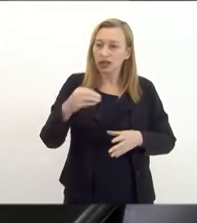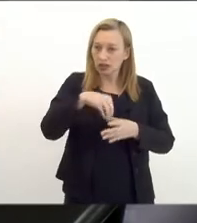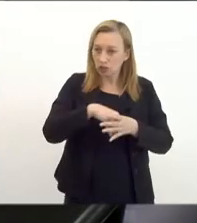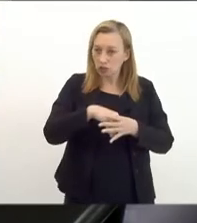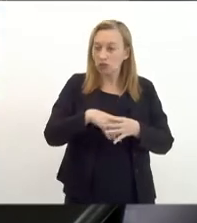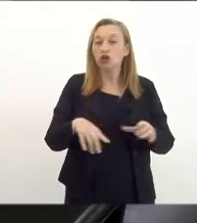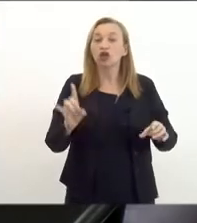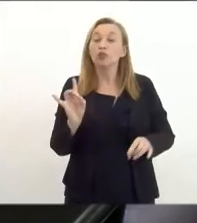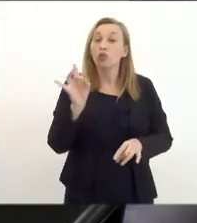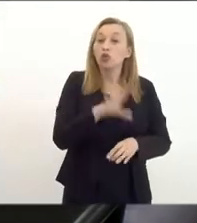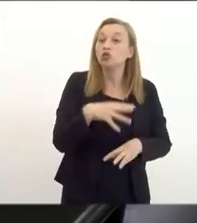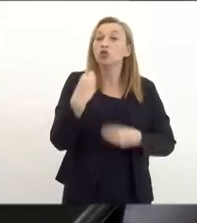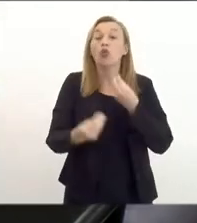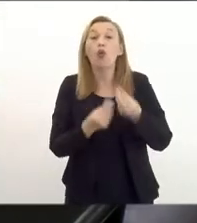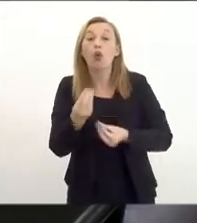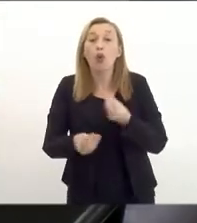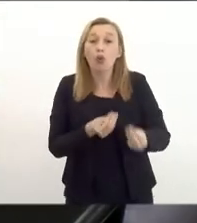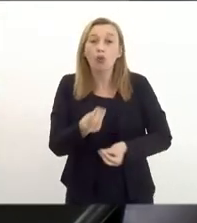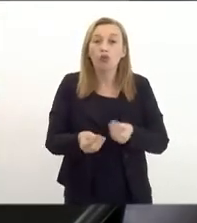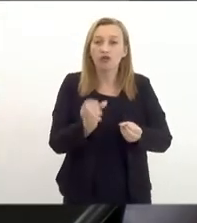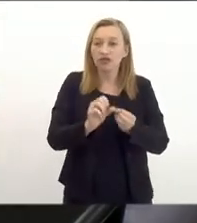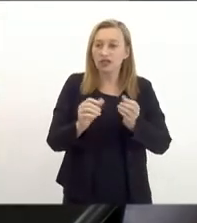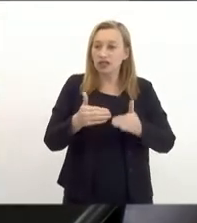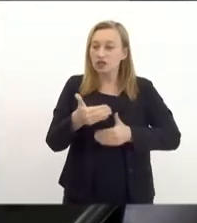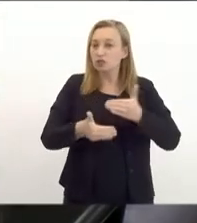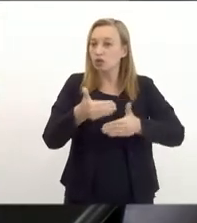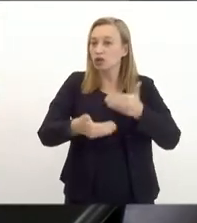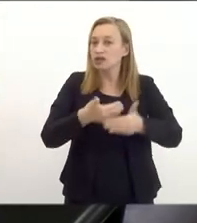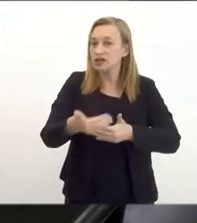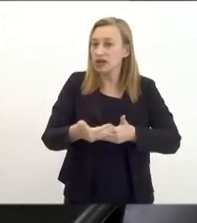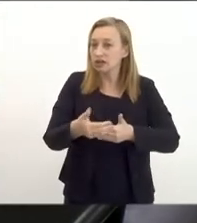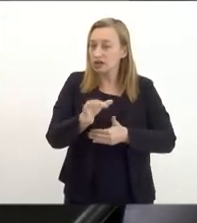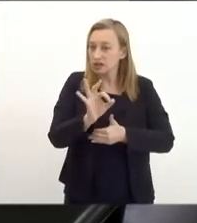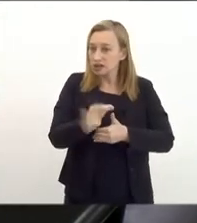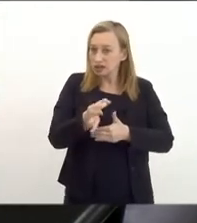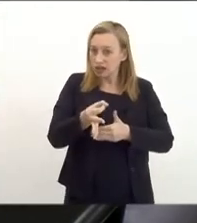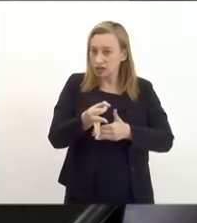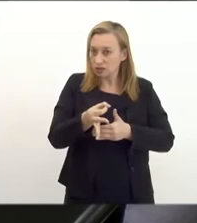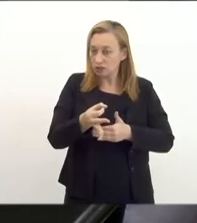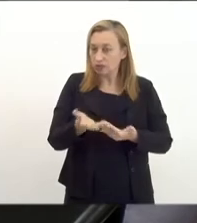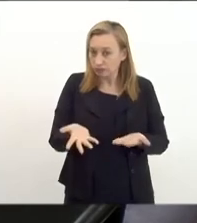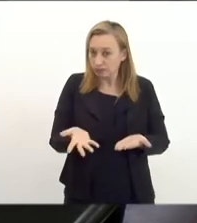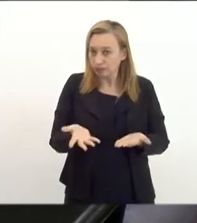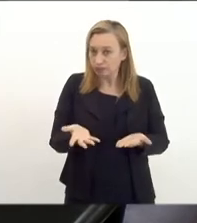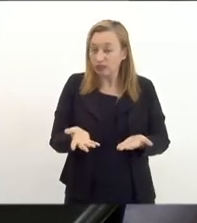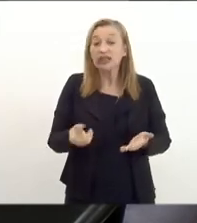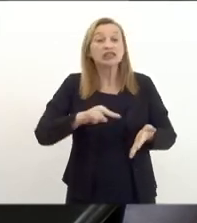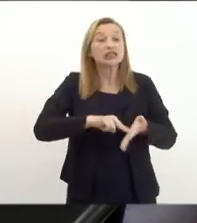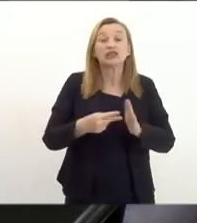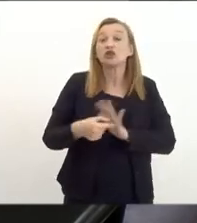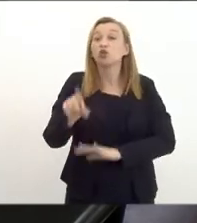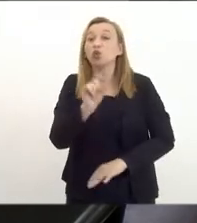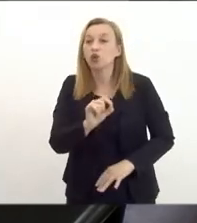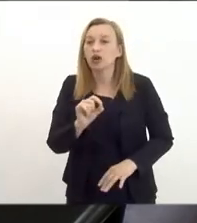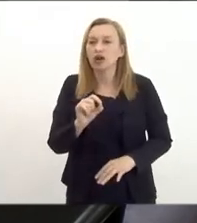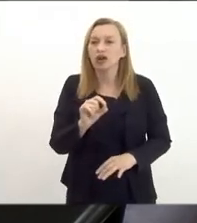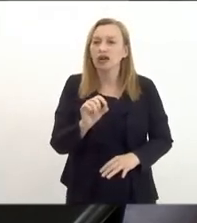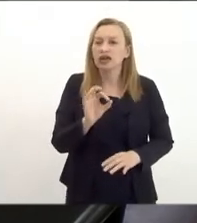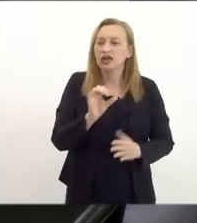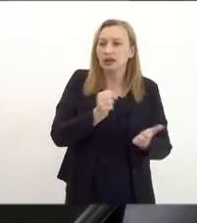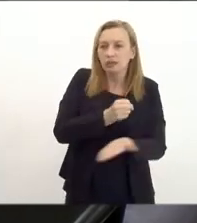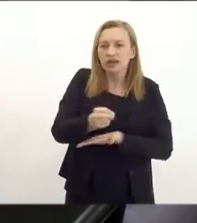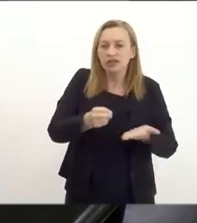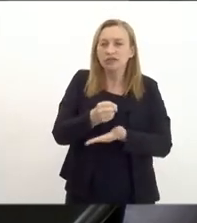último como ela vai fazer esse processo propriamente dito de extinção Isso significa que basicamente